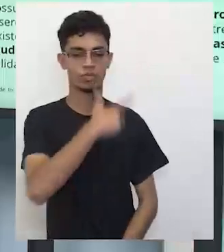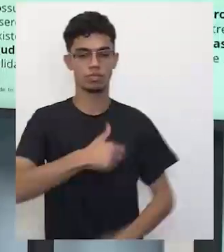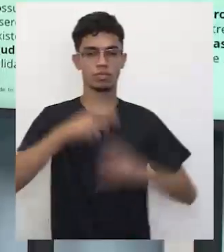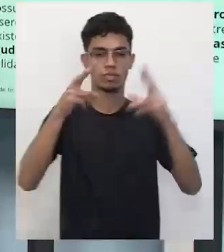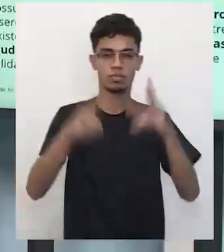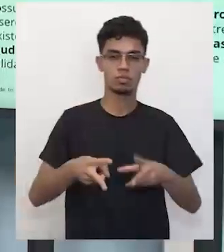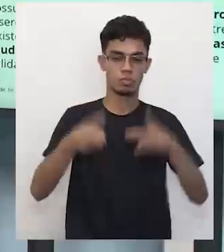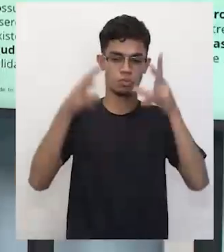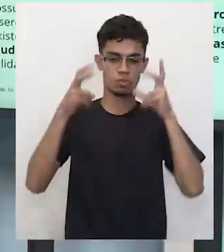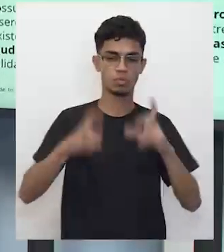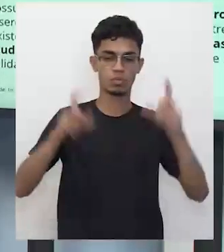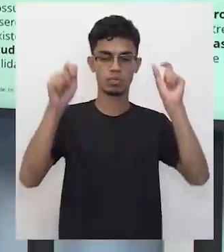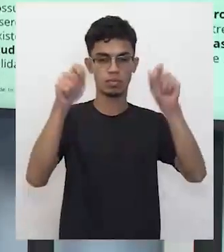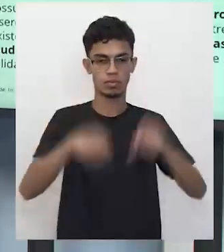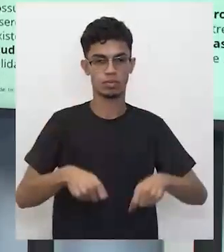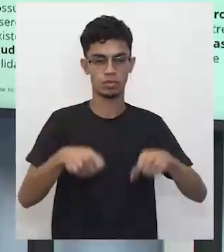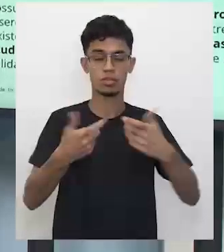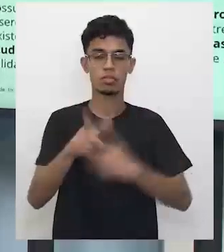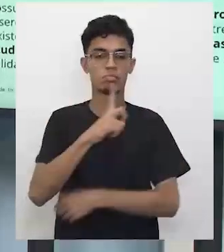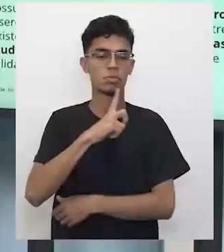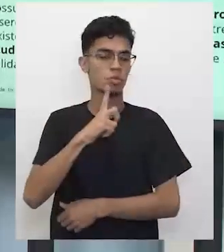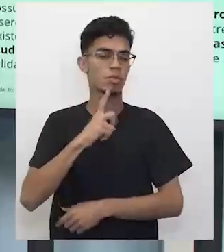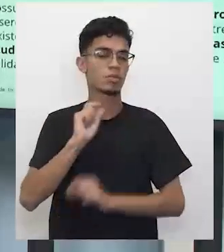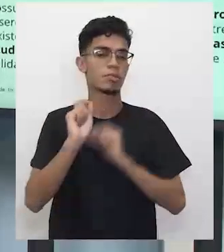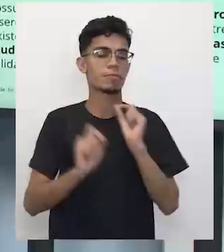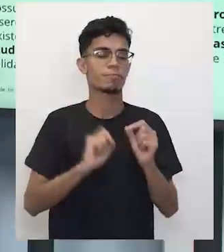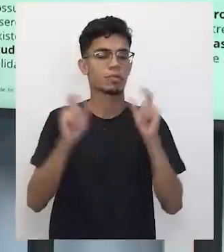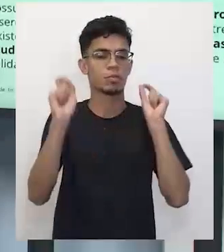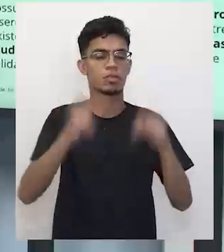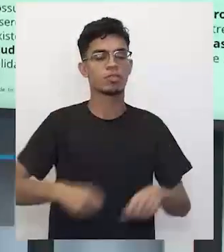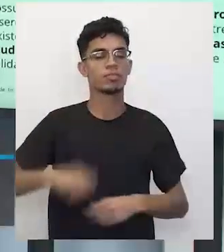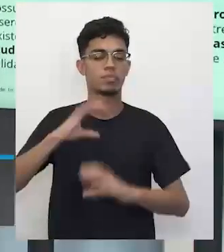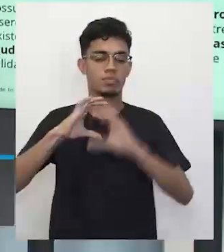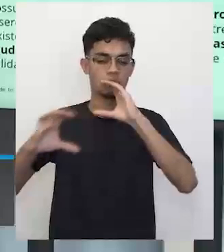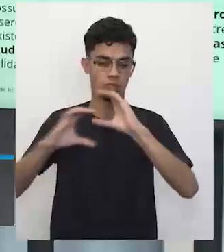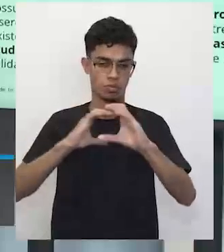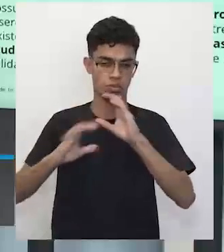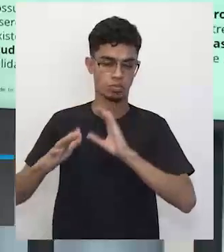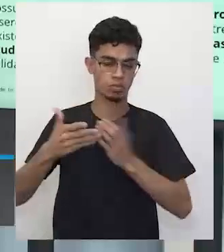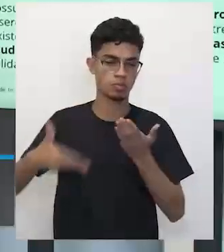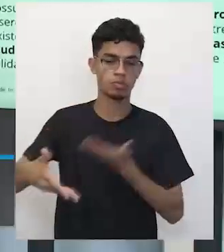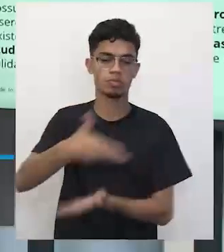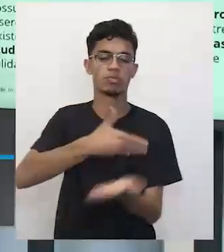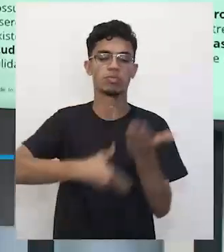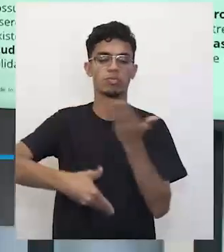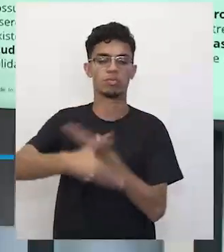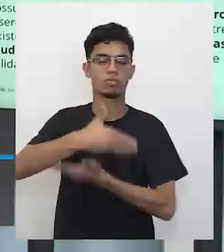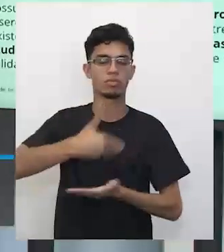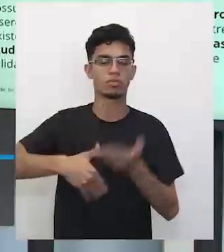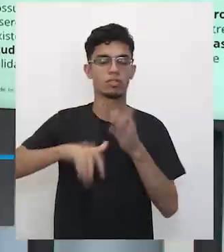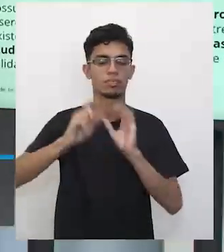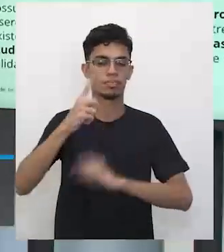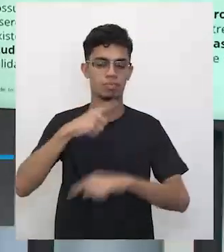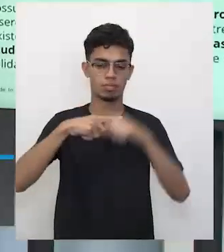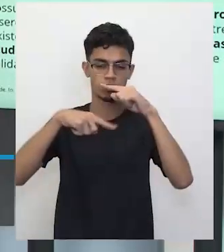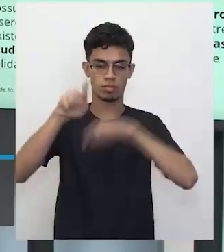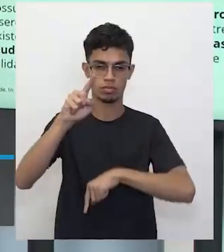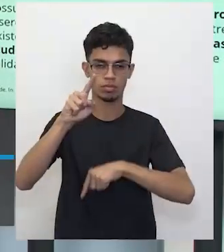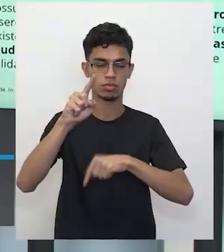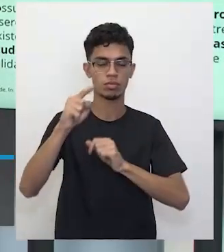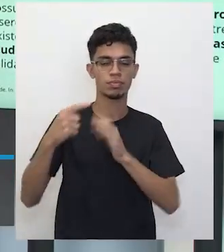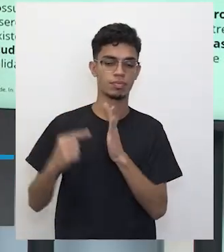essa grande capacidade, que é a nossa capacidade de nos comunicarmos, é a nossa capacidade de desenvolvermos